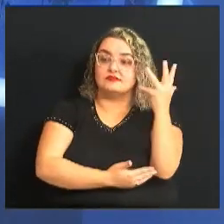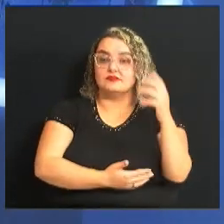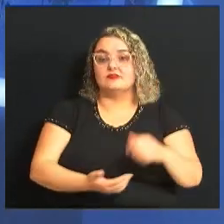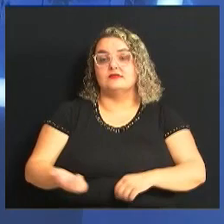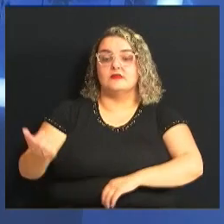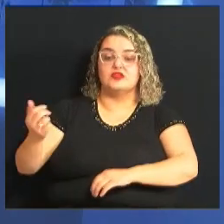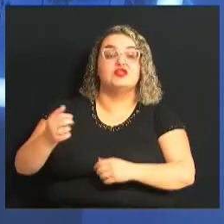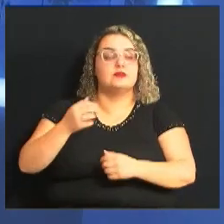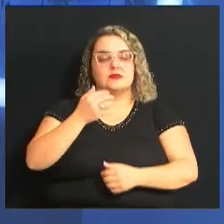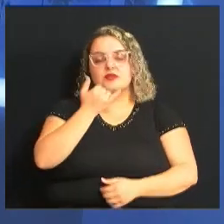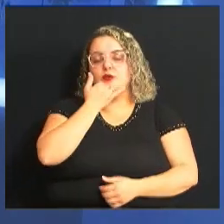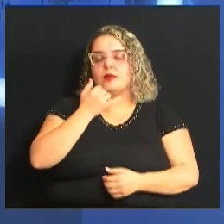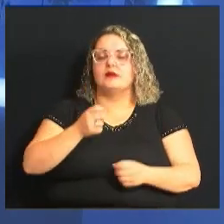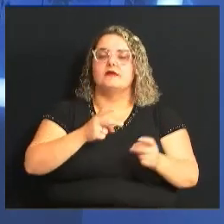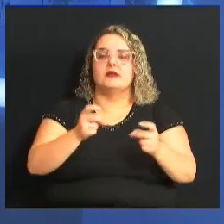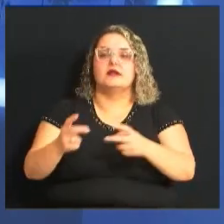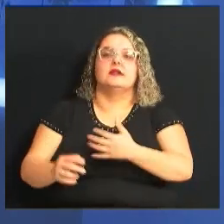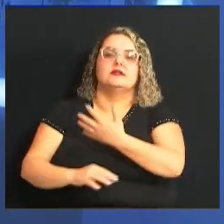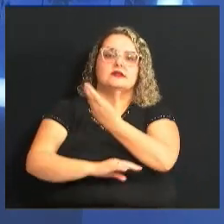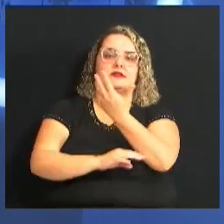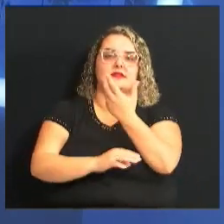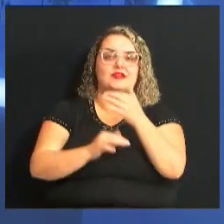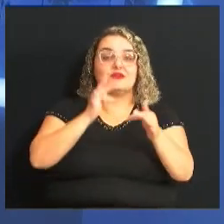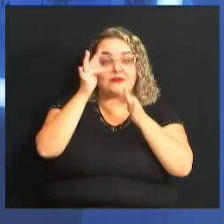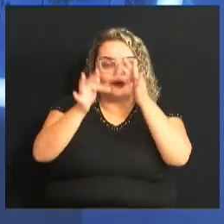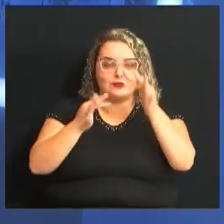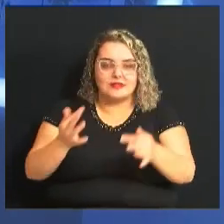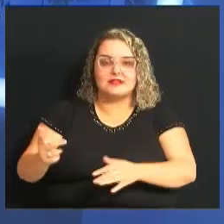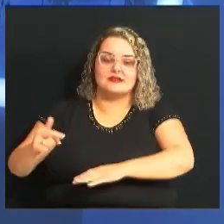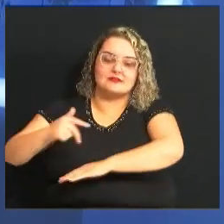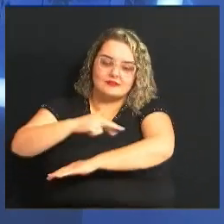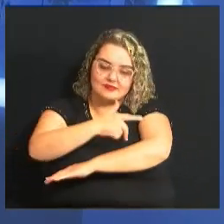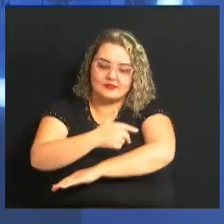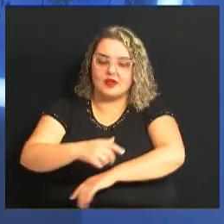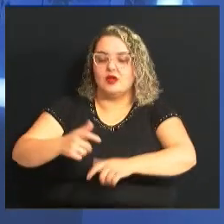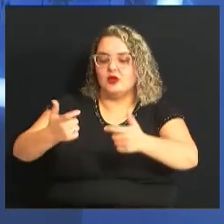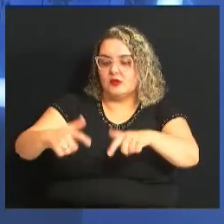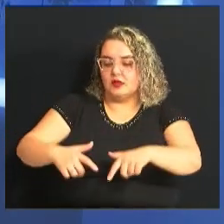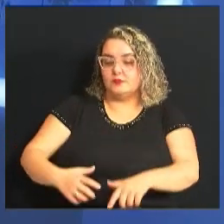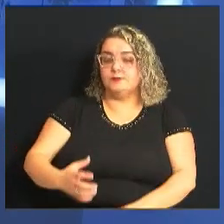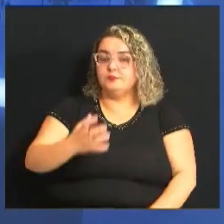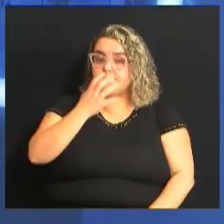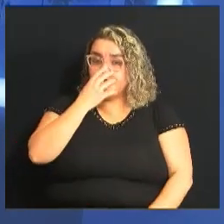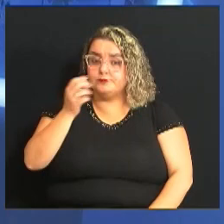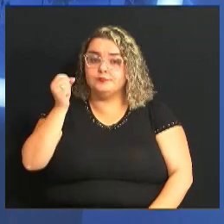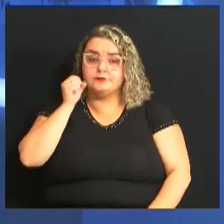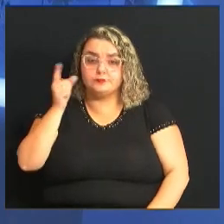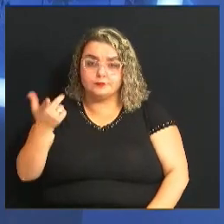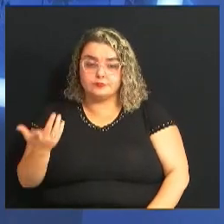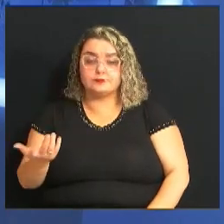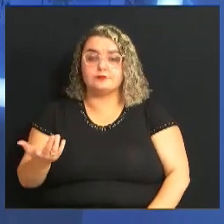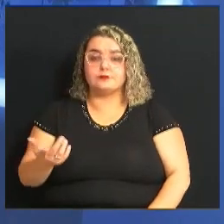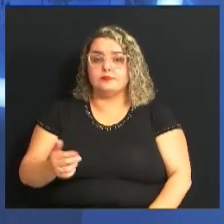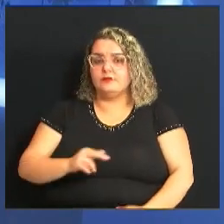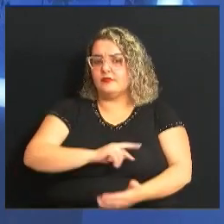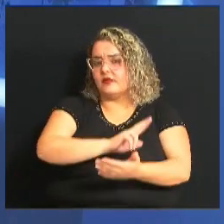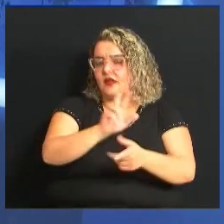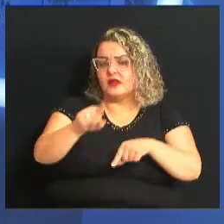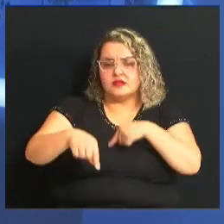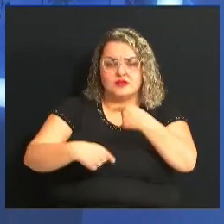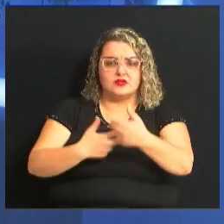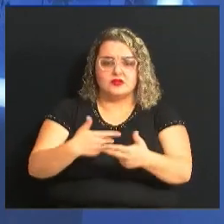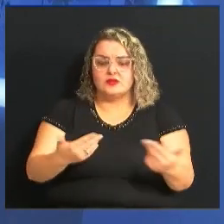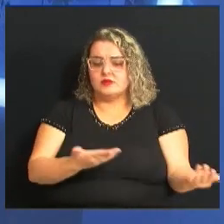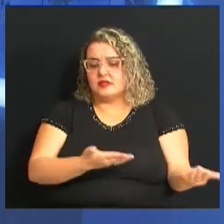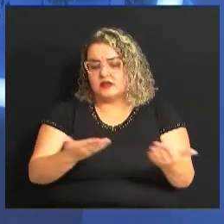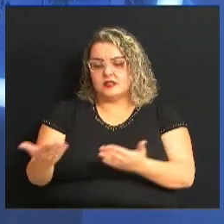de food truck, exame de vista, espaço pet para doação de cães e gatos, assim também como a gente vai ter a apresentação de